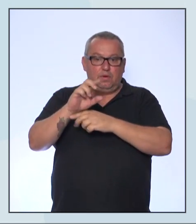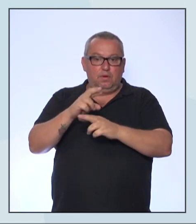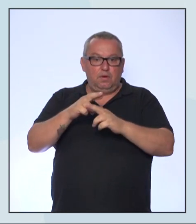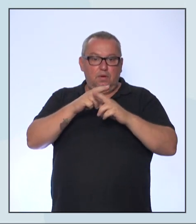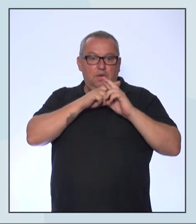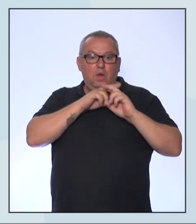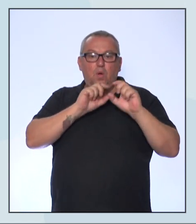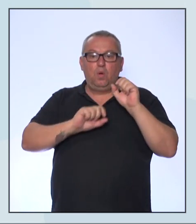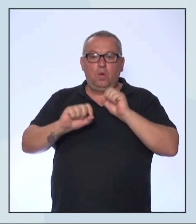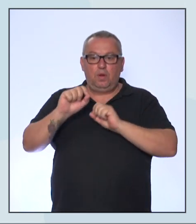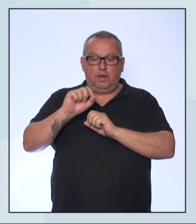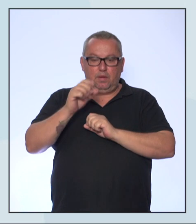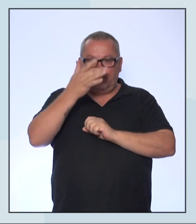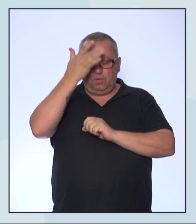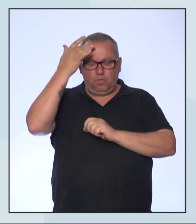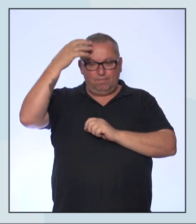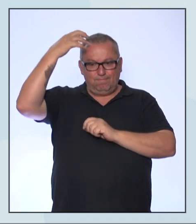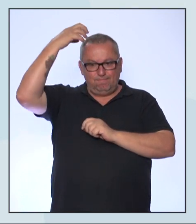pela nobreza.